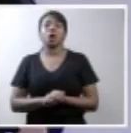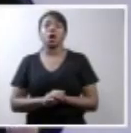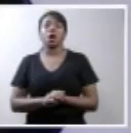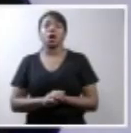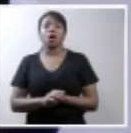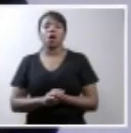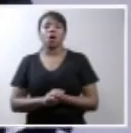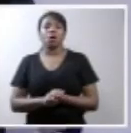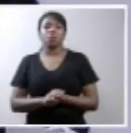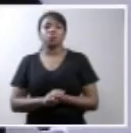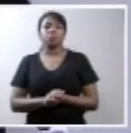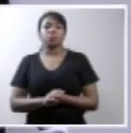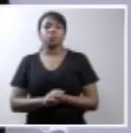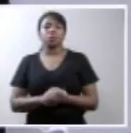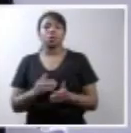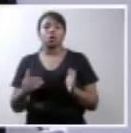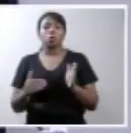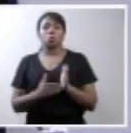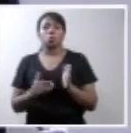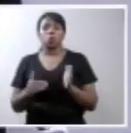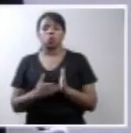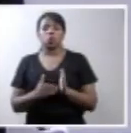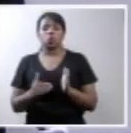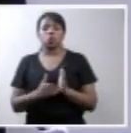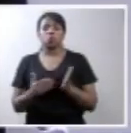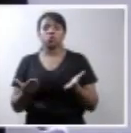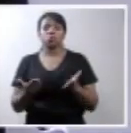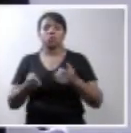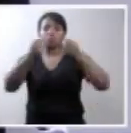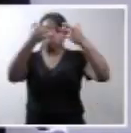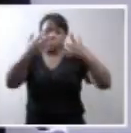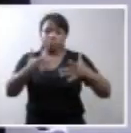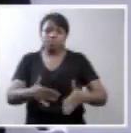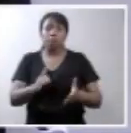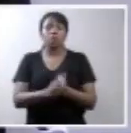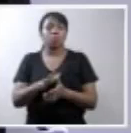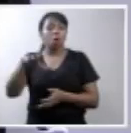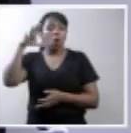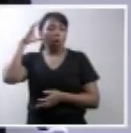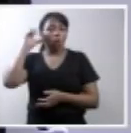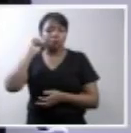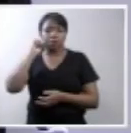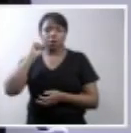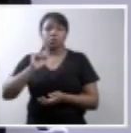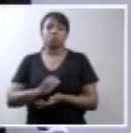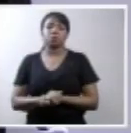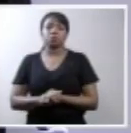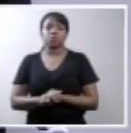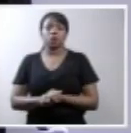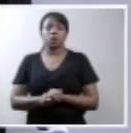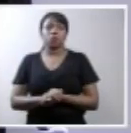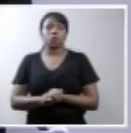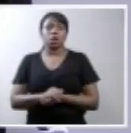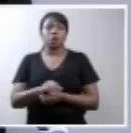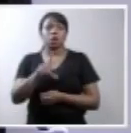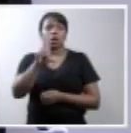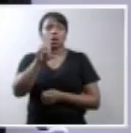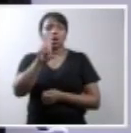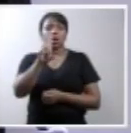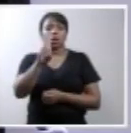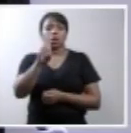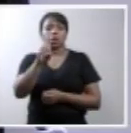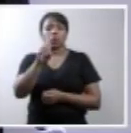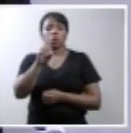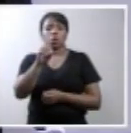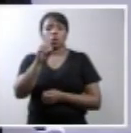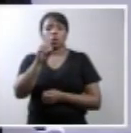agora a última oitiva a última audição ouvindo a d